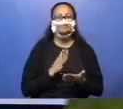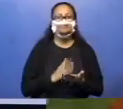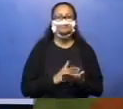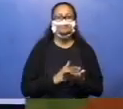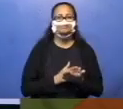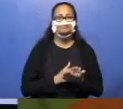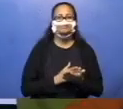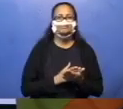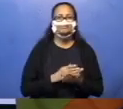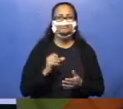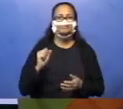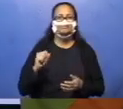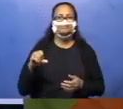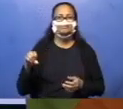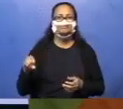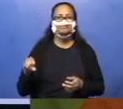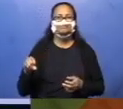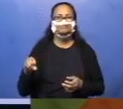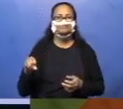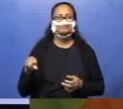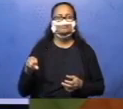Página 89.